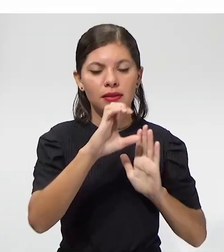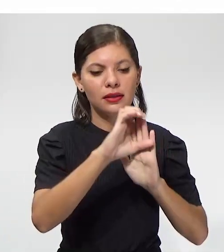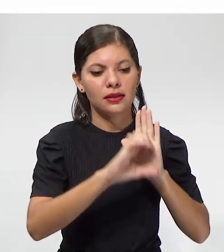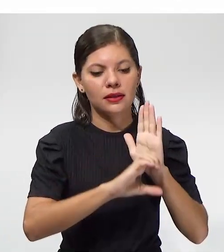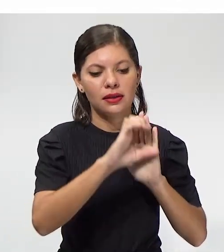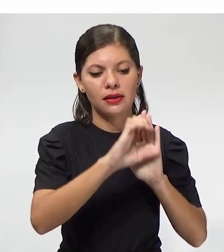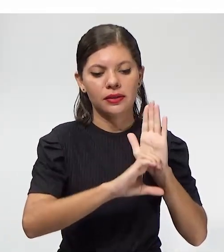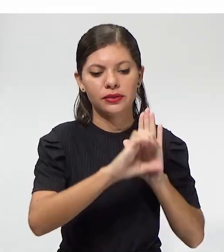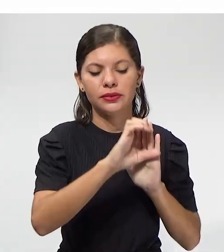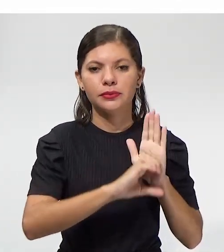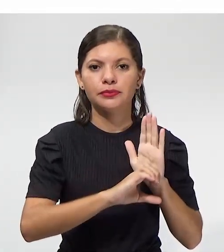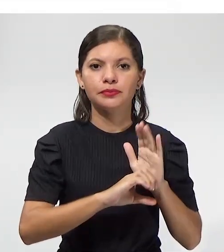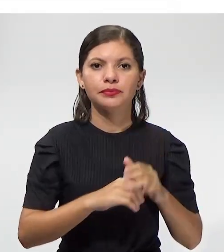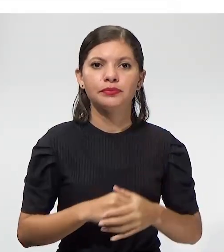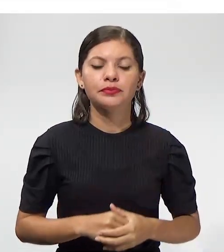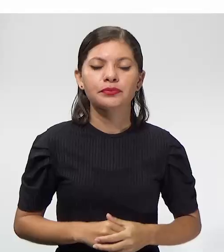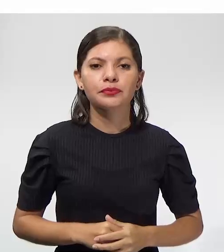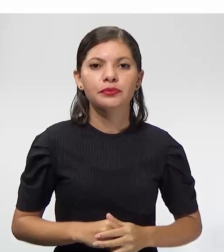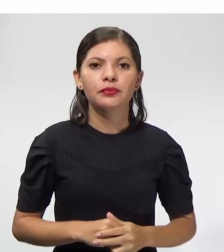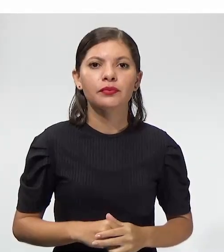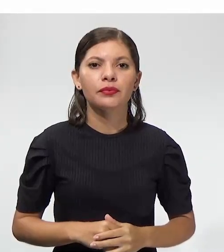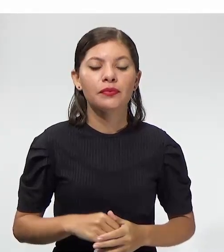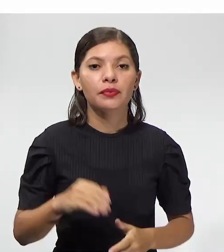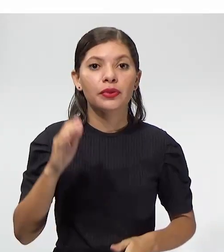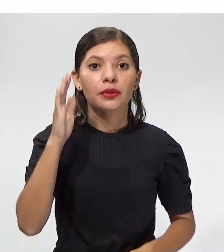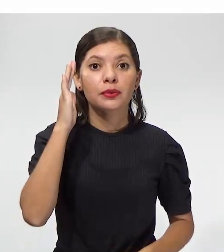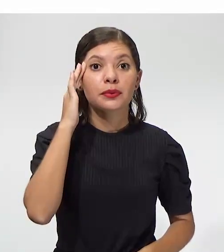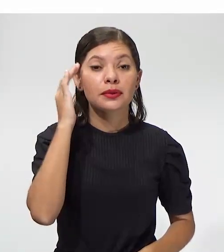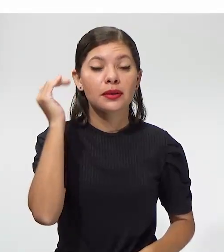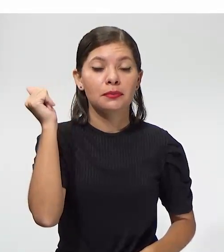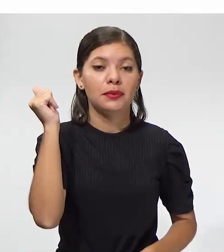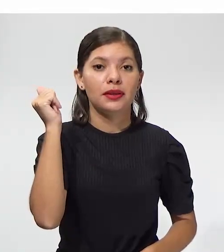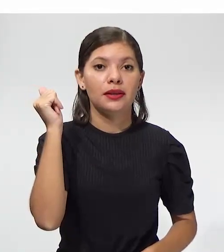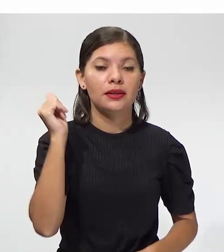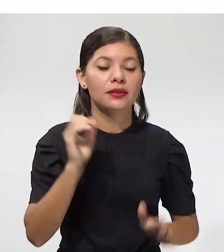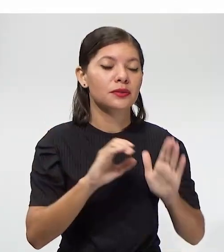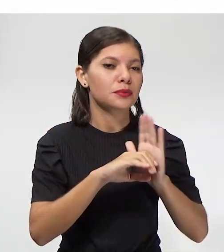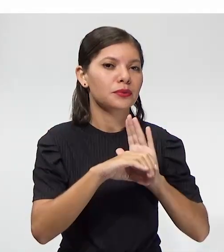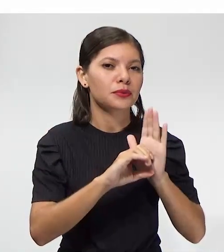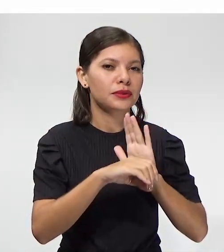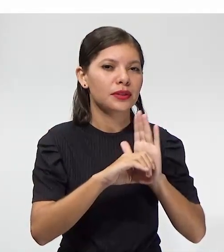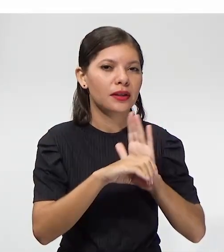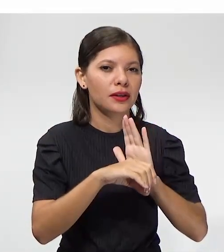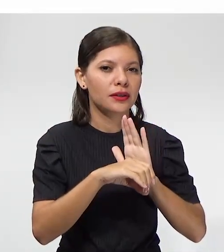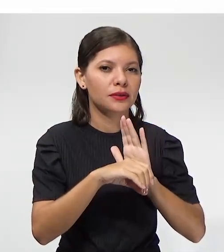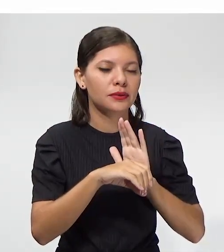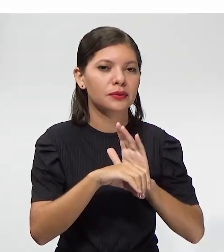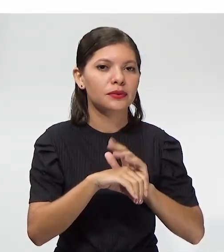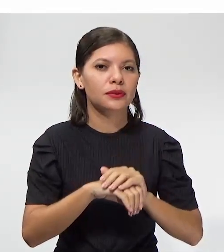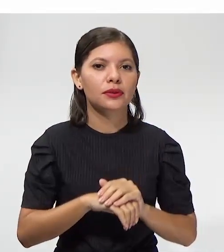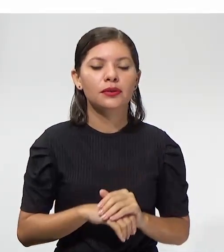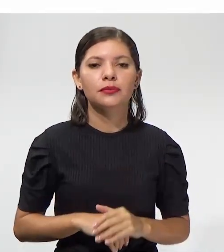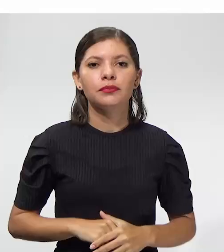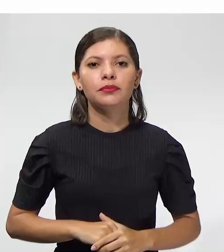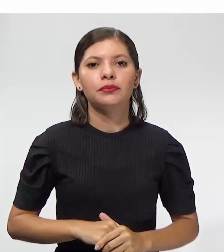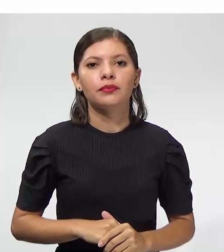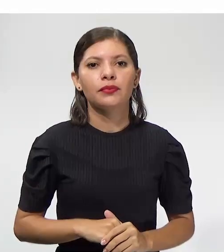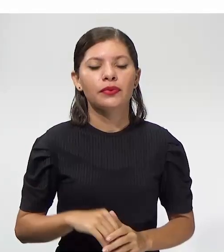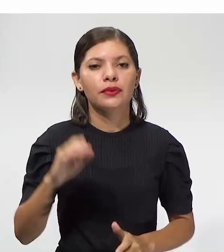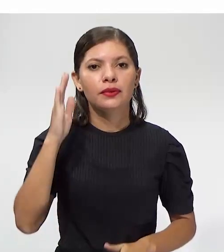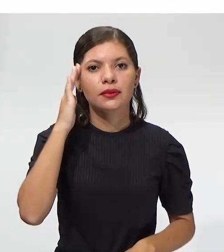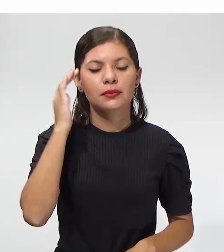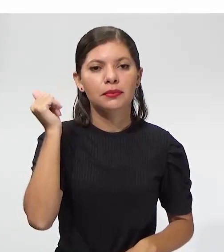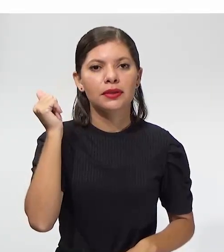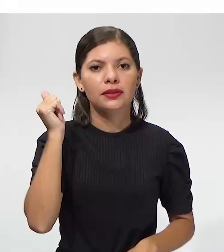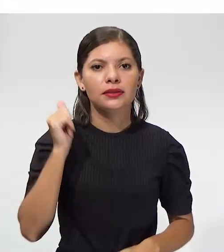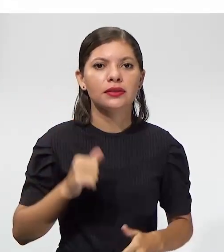no currículo, mas nos saberes que contemplam, nos conceitos enunciados e no movimento que esses saberes engendram.